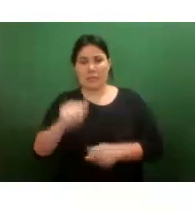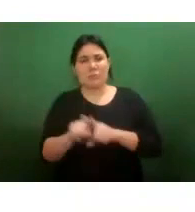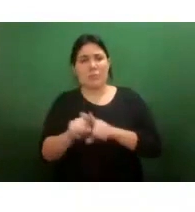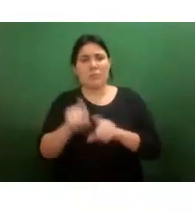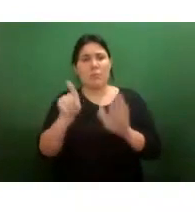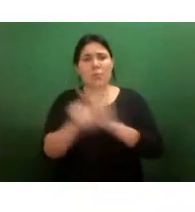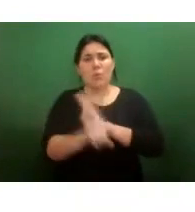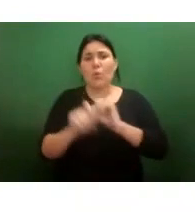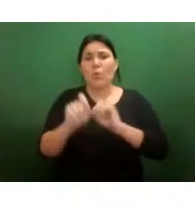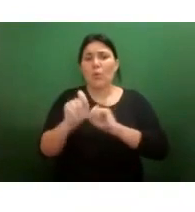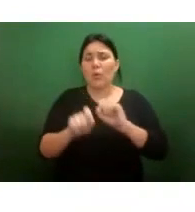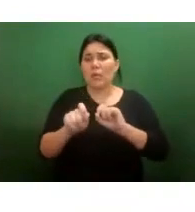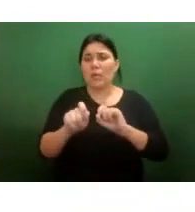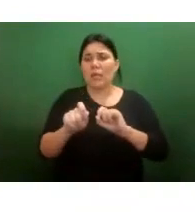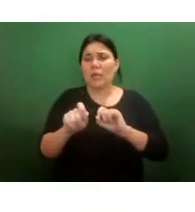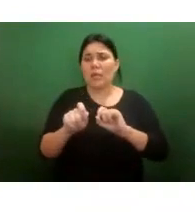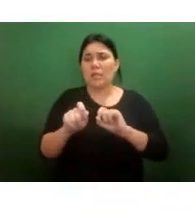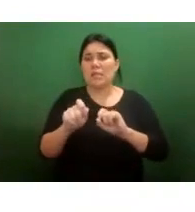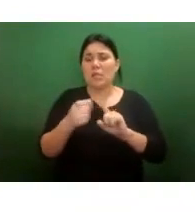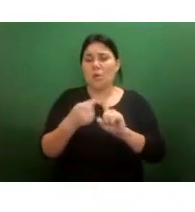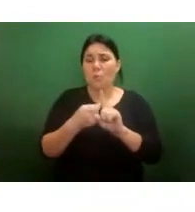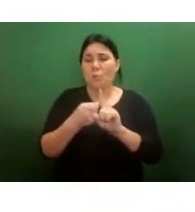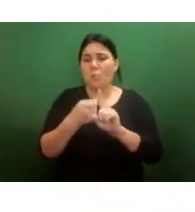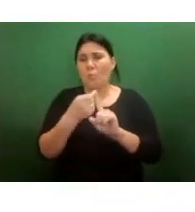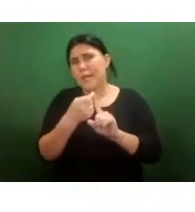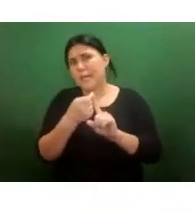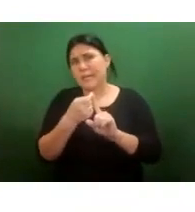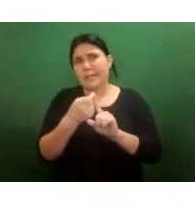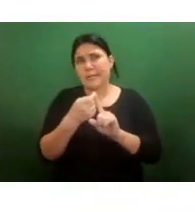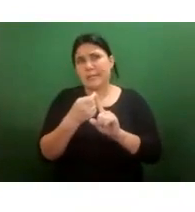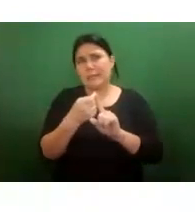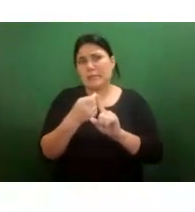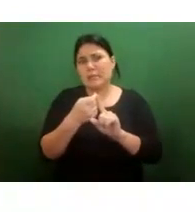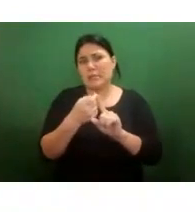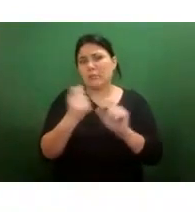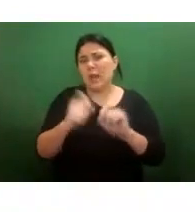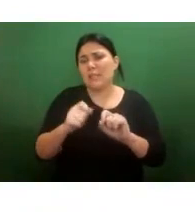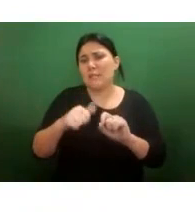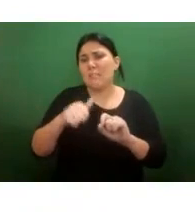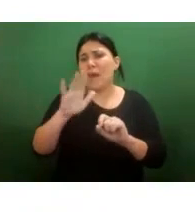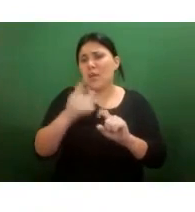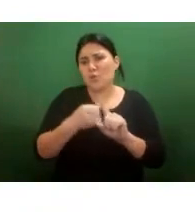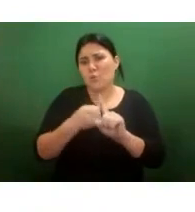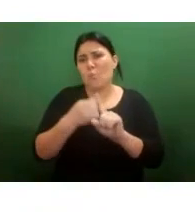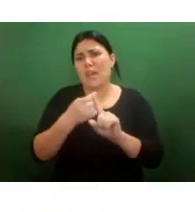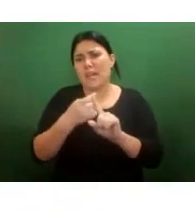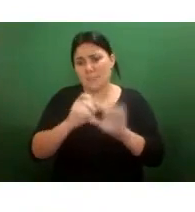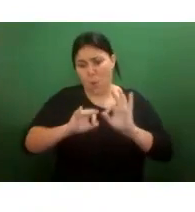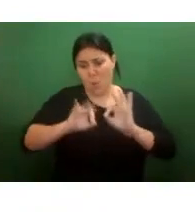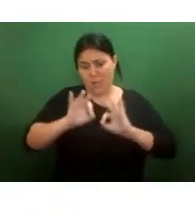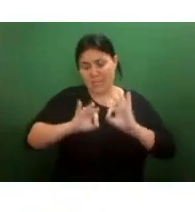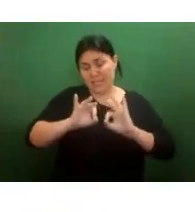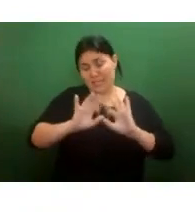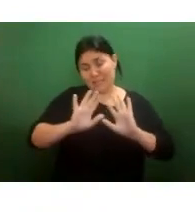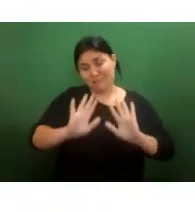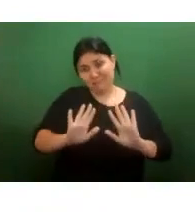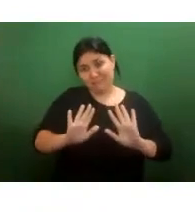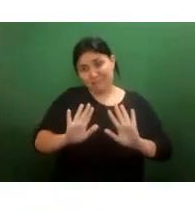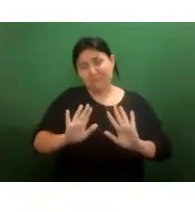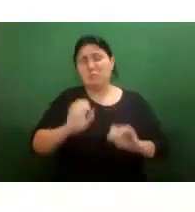questão se um mês, se não podia ser mais de um mês para preparação. Certamente, Eliana, mas a gente fica